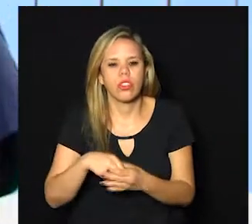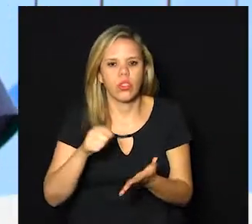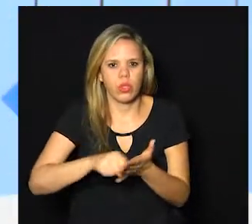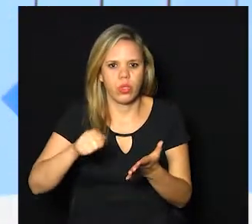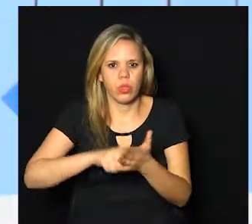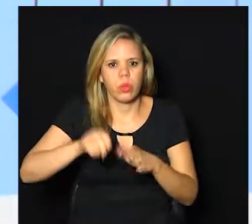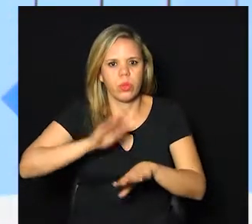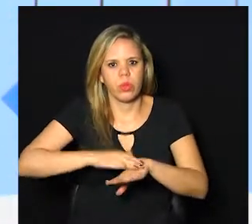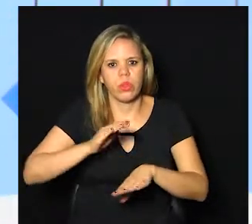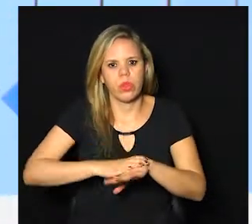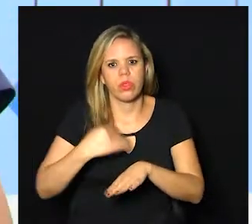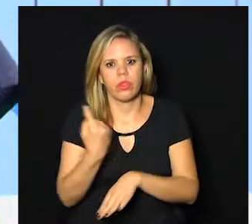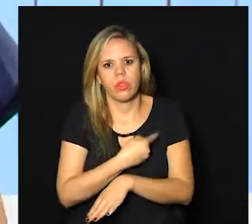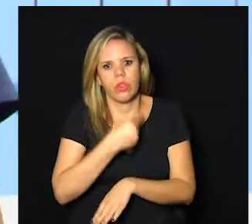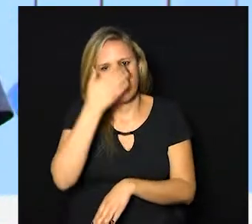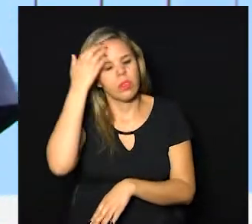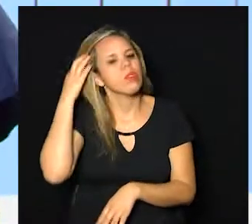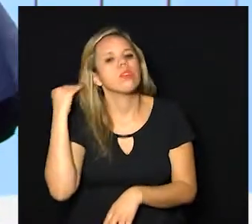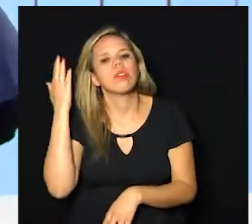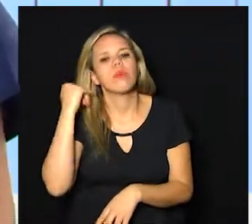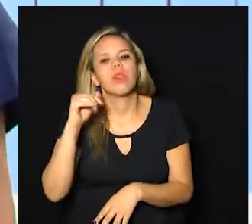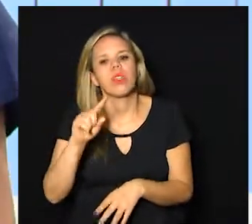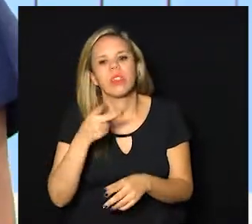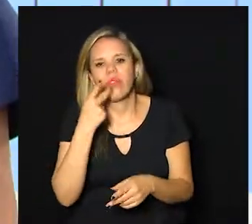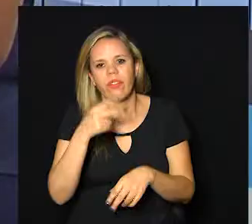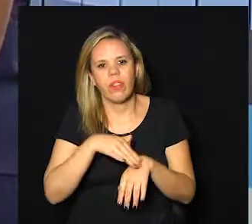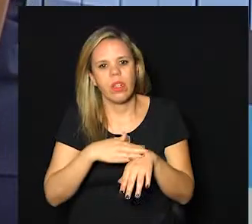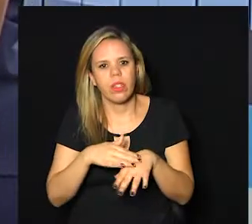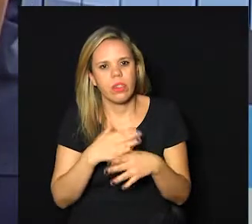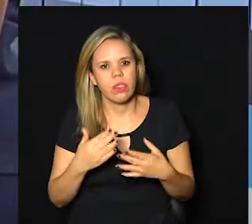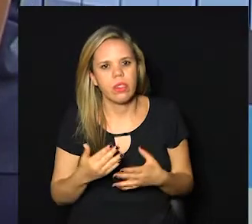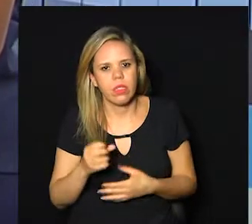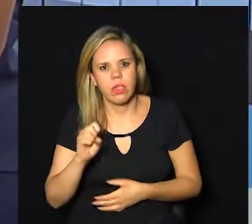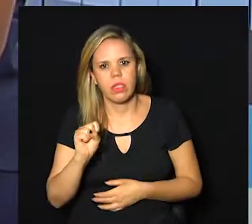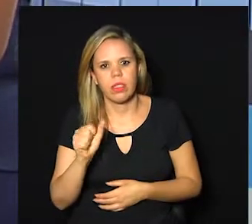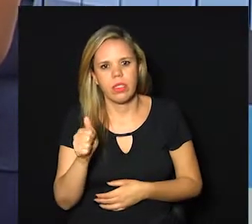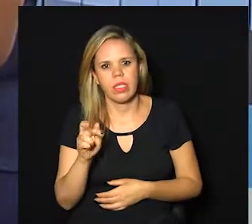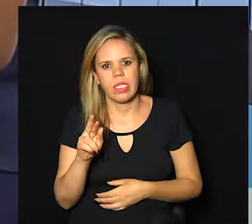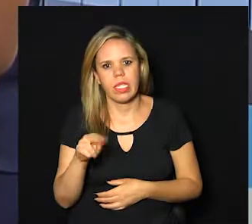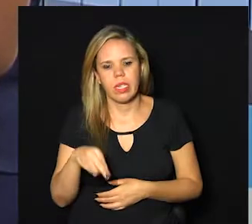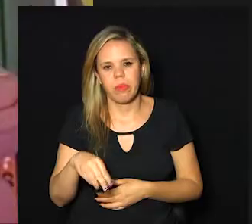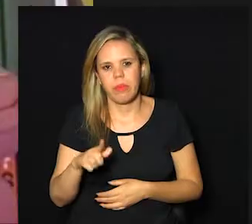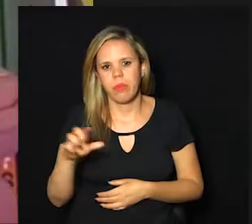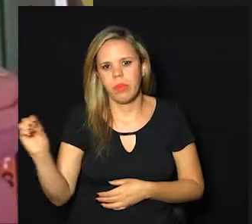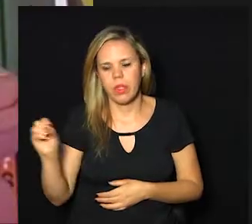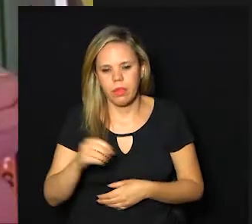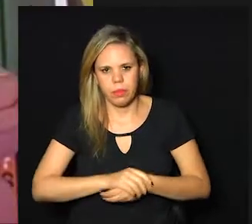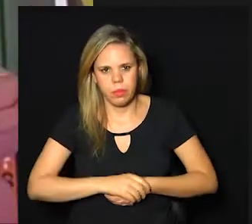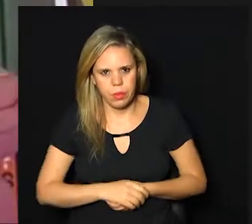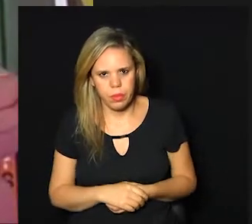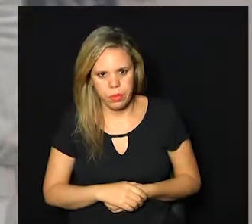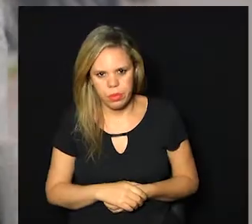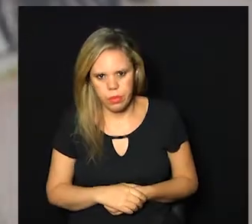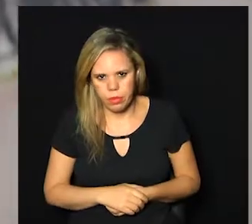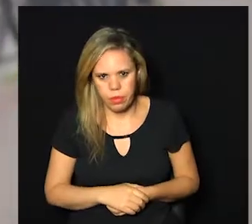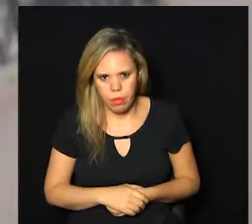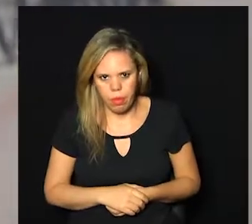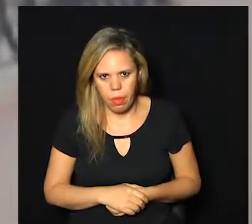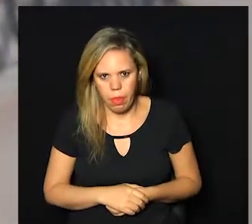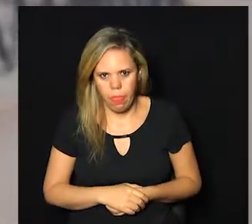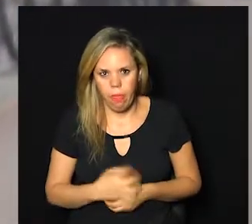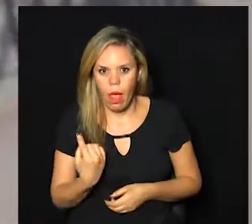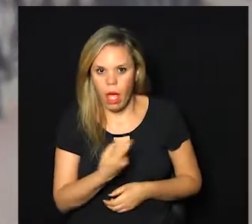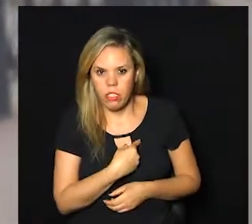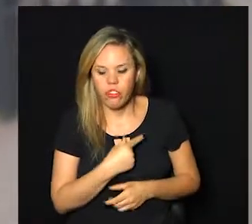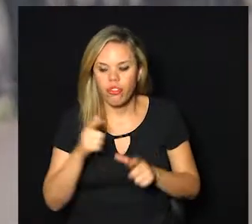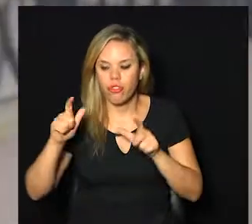ela está citando para a gente se situar na conversa. Isso, desculpa. Mas a gente está dentro da ilha,